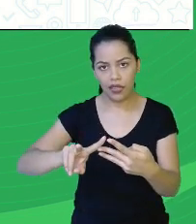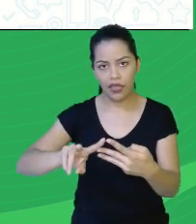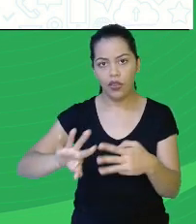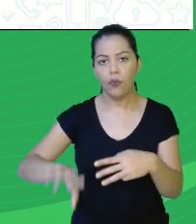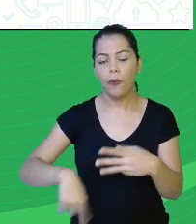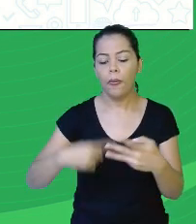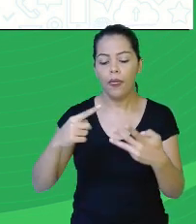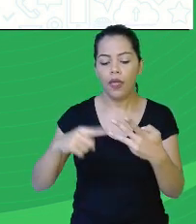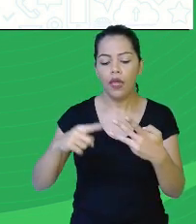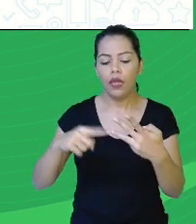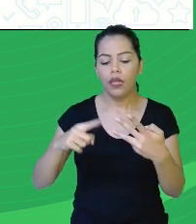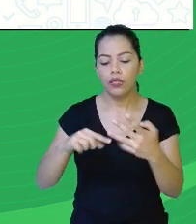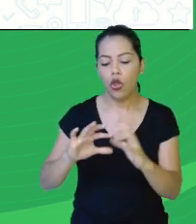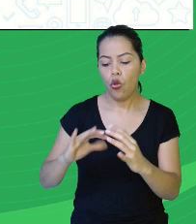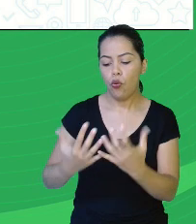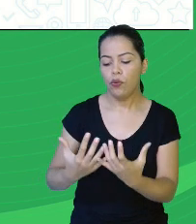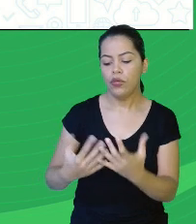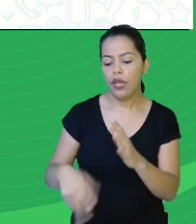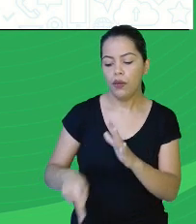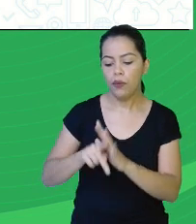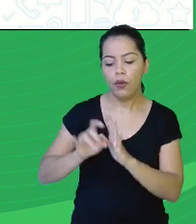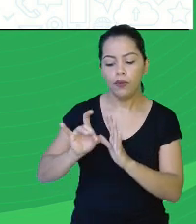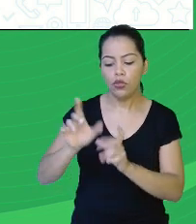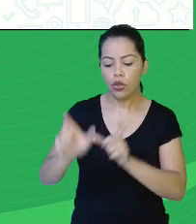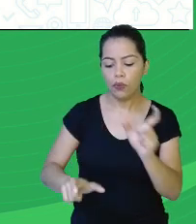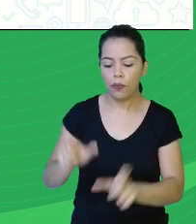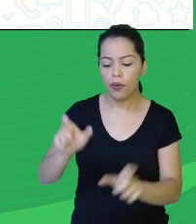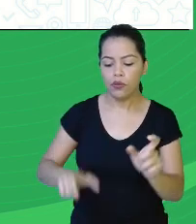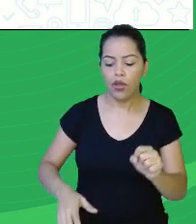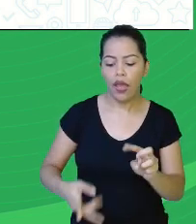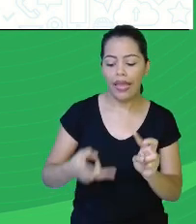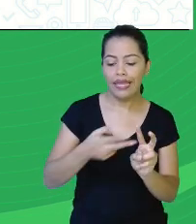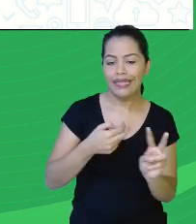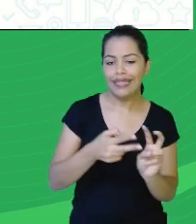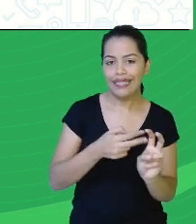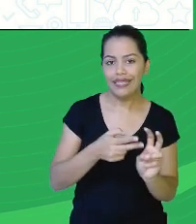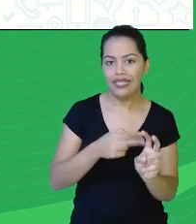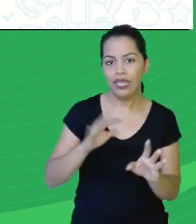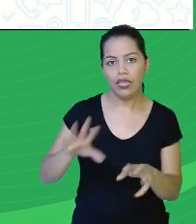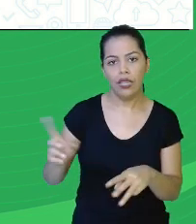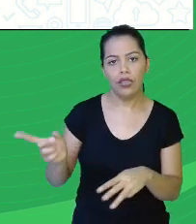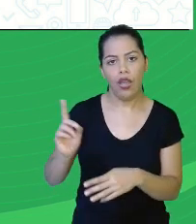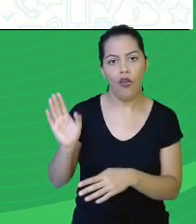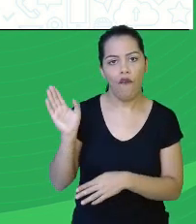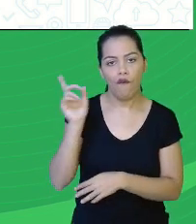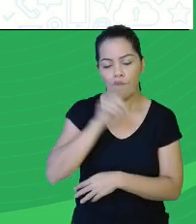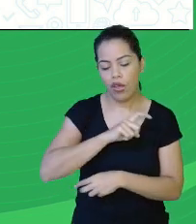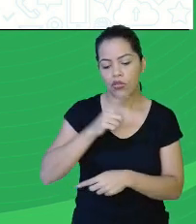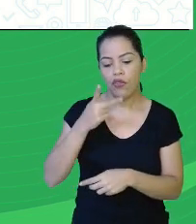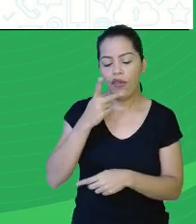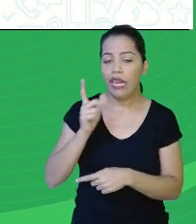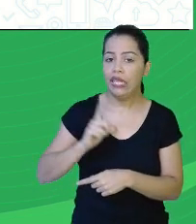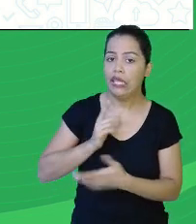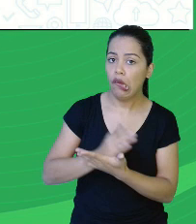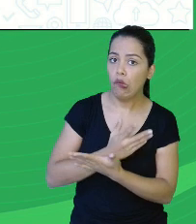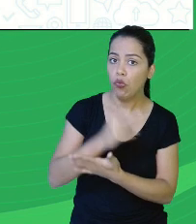formada unicamente por indígenas. Não, é falso. Eu disse para vocês que alguns indígenas habitavam os quilombos, mas não